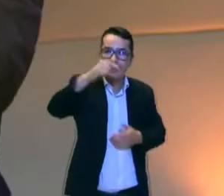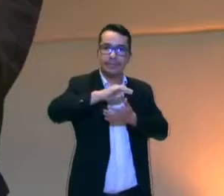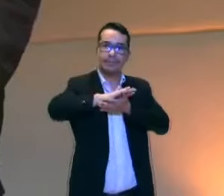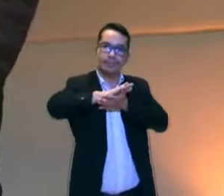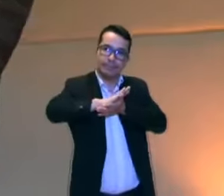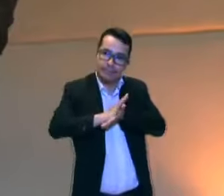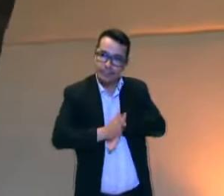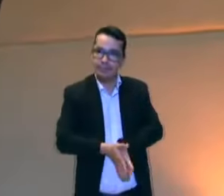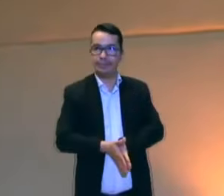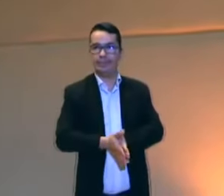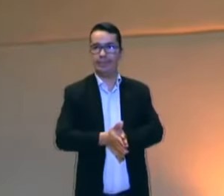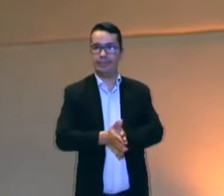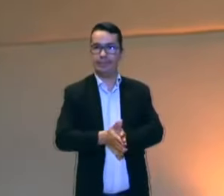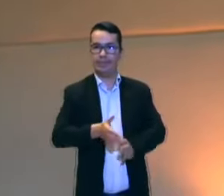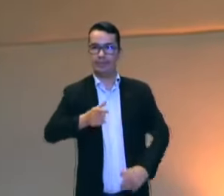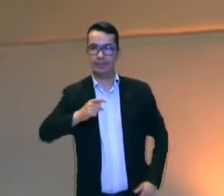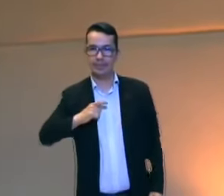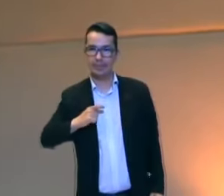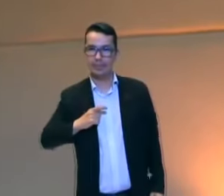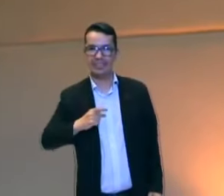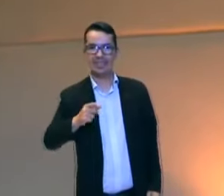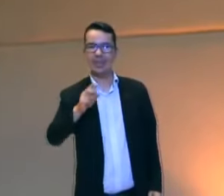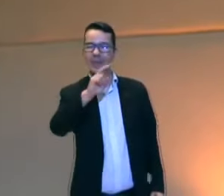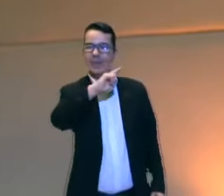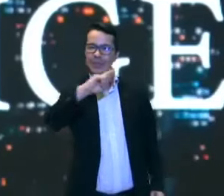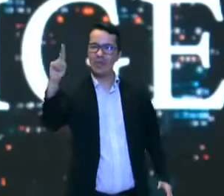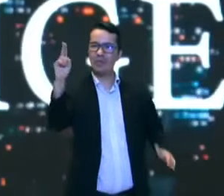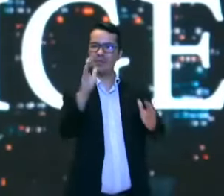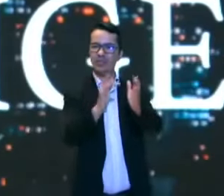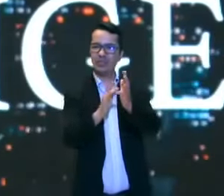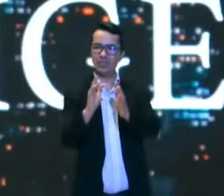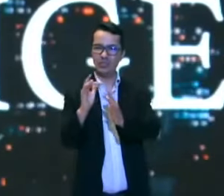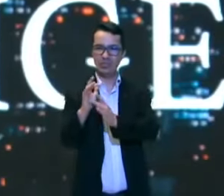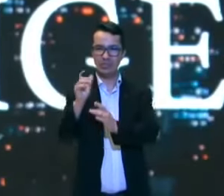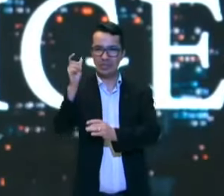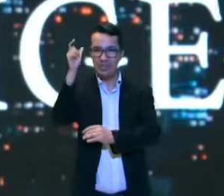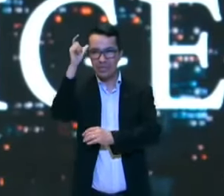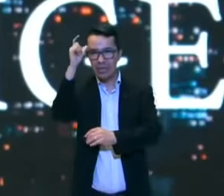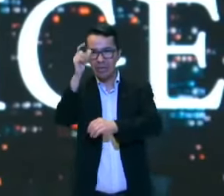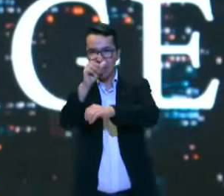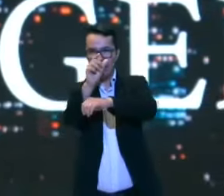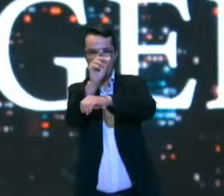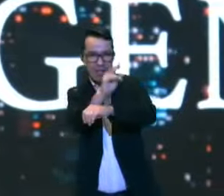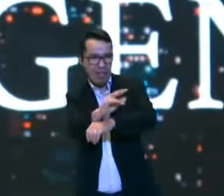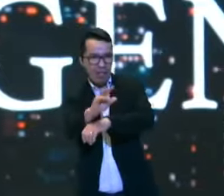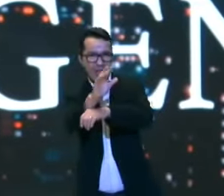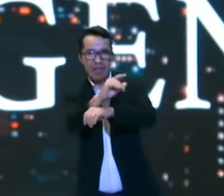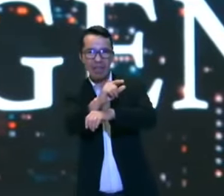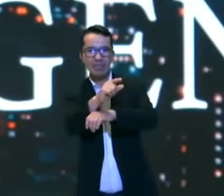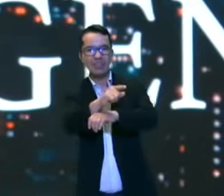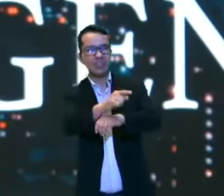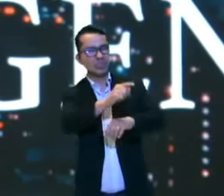isso. Em nome de Jesus nós vamos vencer as armadilhas do inimigo, ele não vai fisgar ninguém.